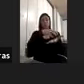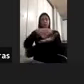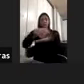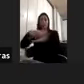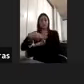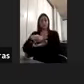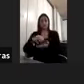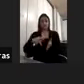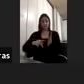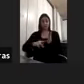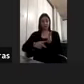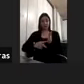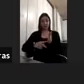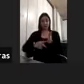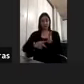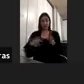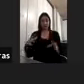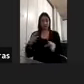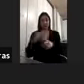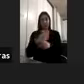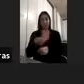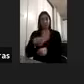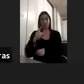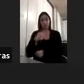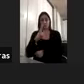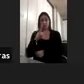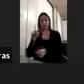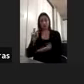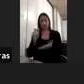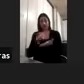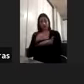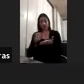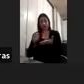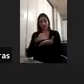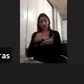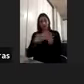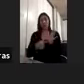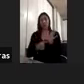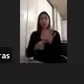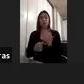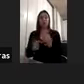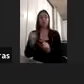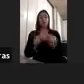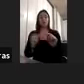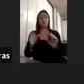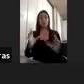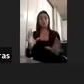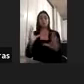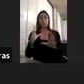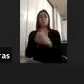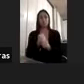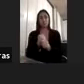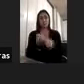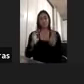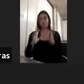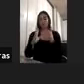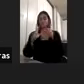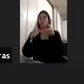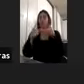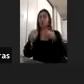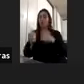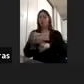de 12 entidades assinarem demonstra a pluralidade das direções sindicais hoje no